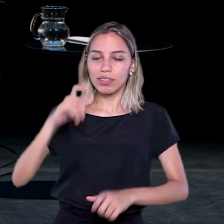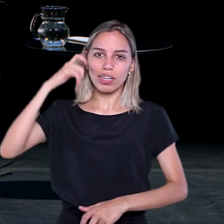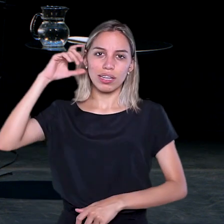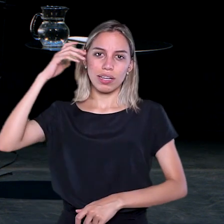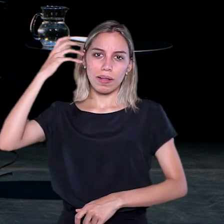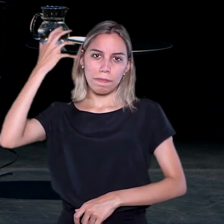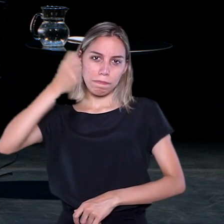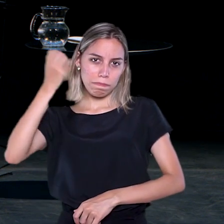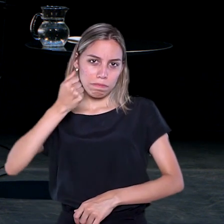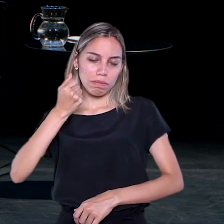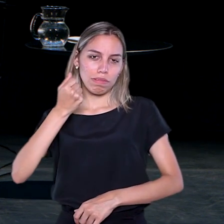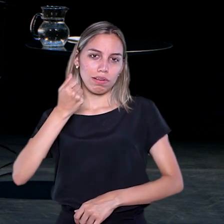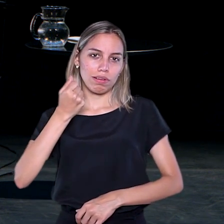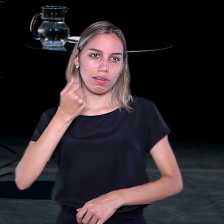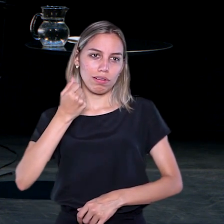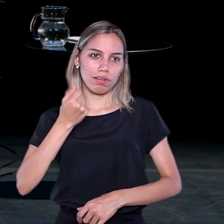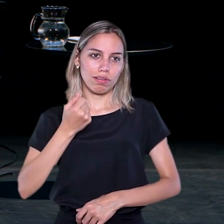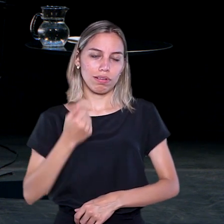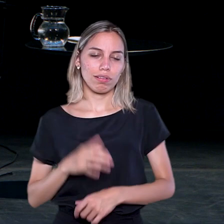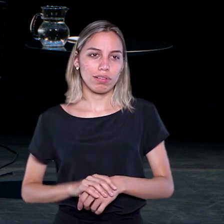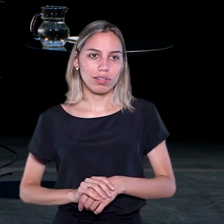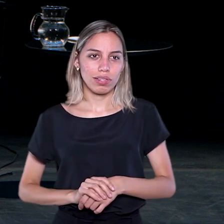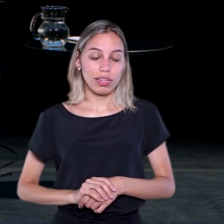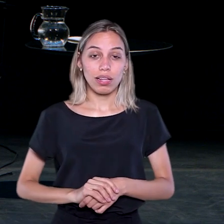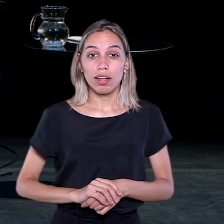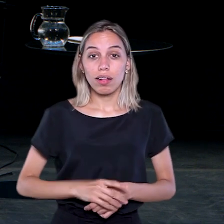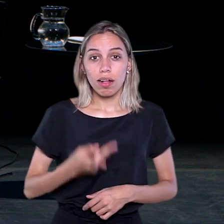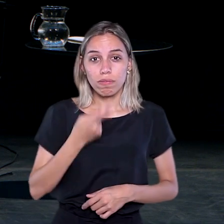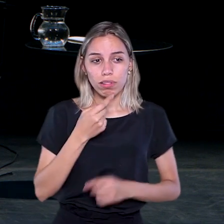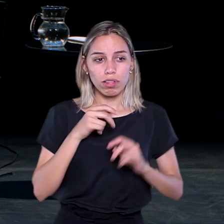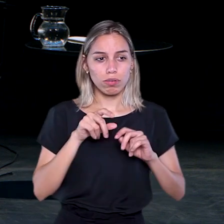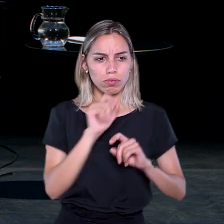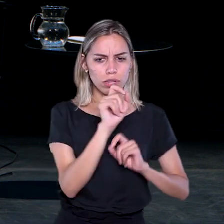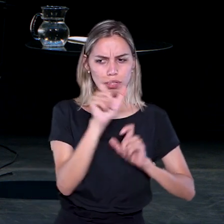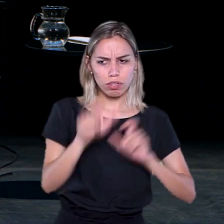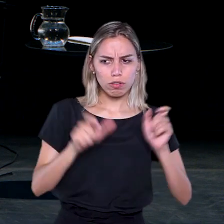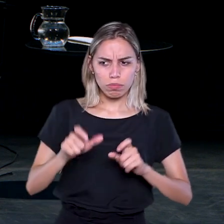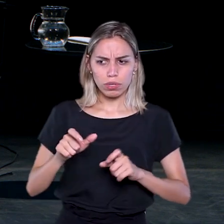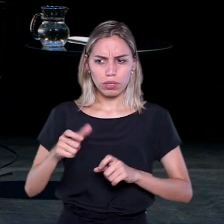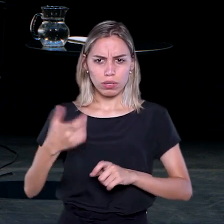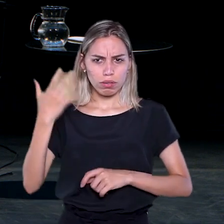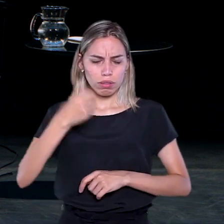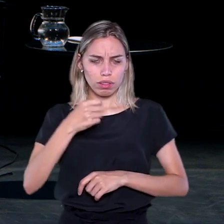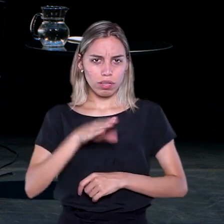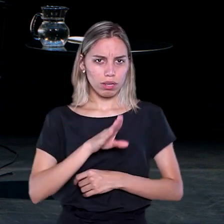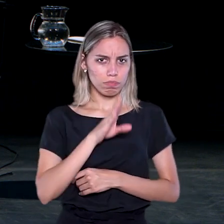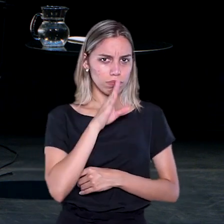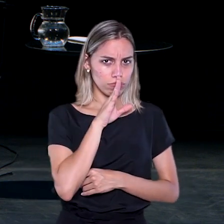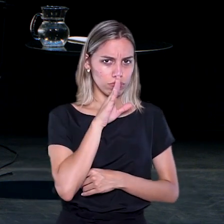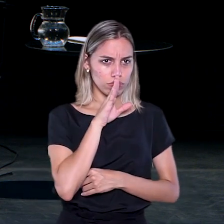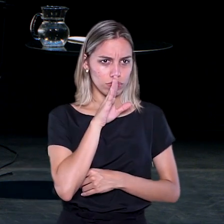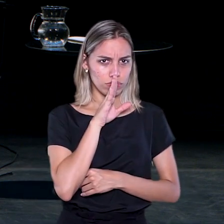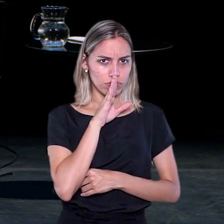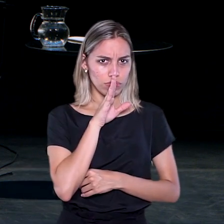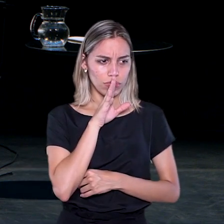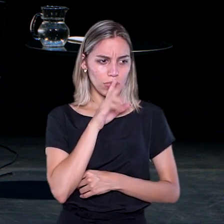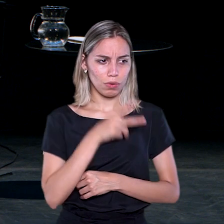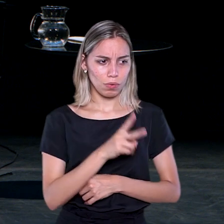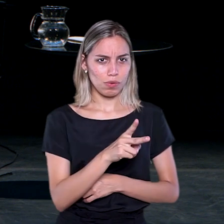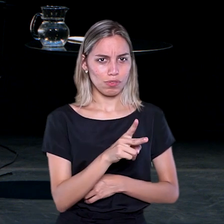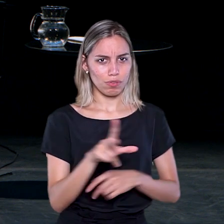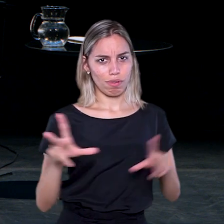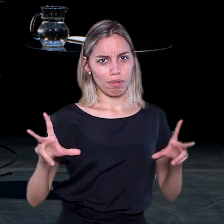branquitude, né, e a Cida Bento vai falar do pacto narcísico da branquitude, que é um pacto de silêncio entre iguais para manter seus privilégios, a branquitude